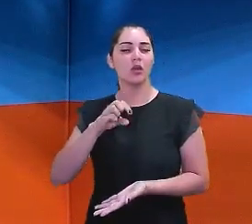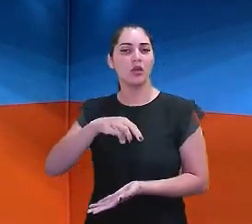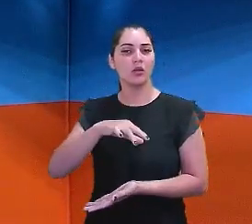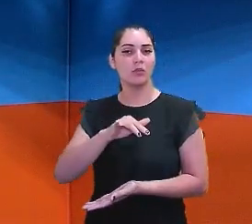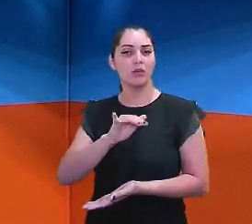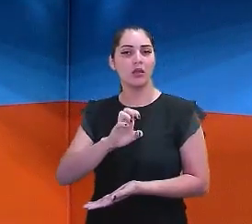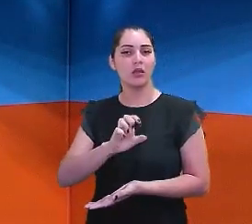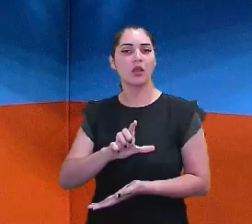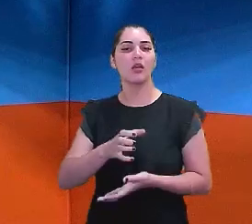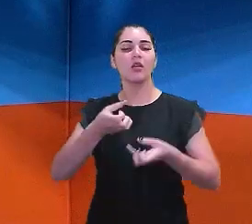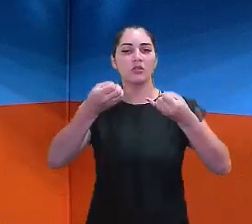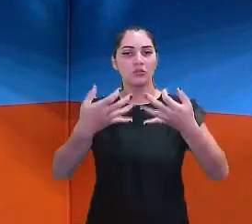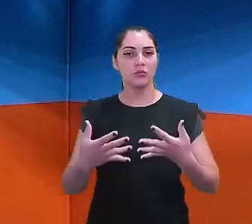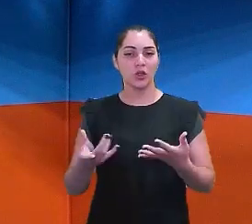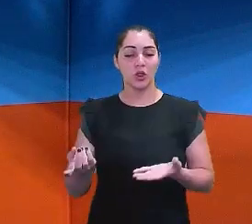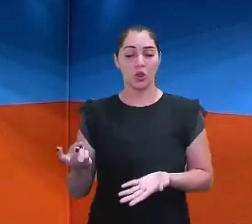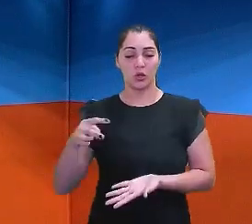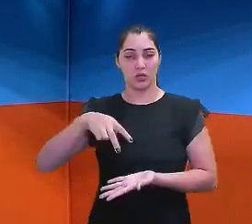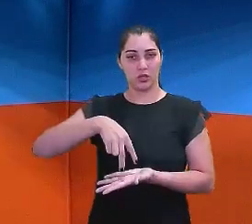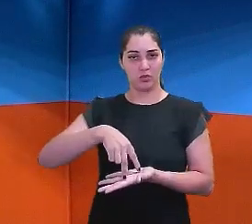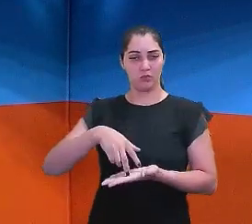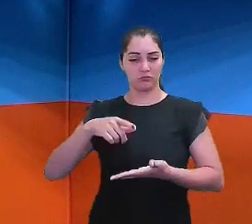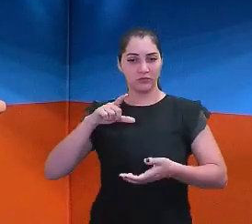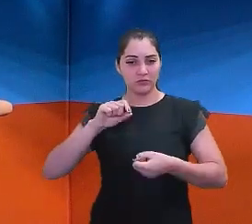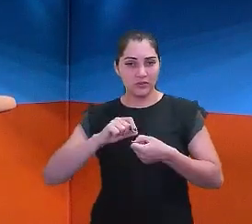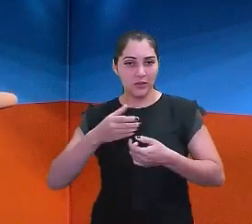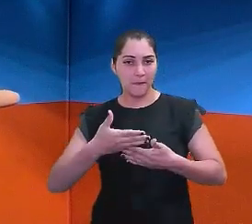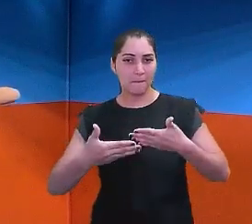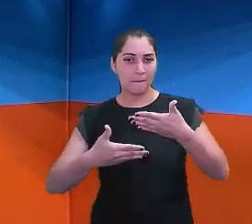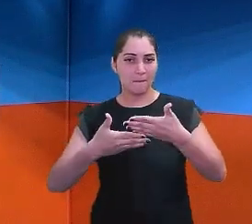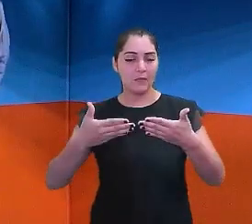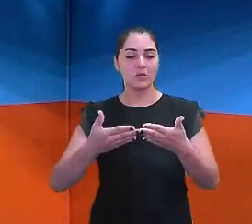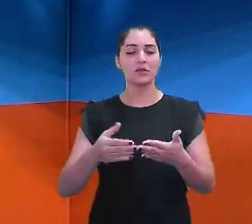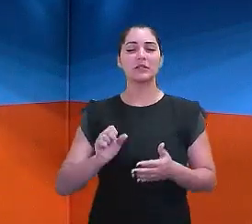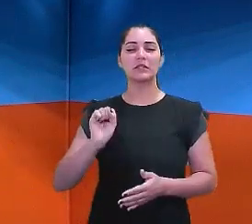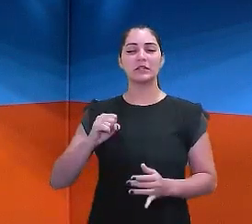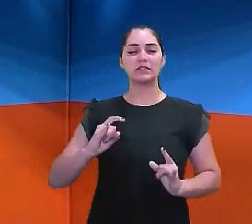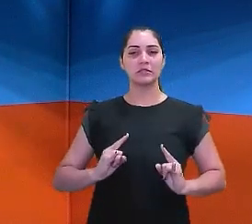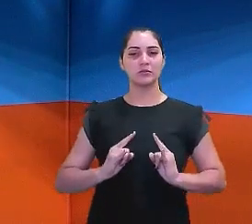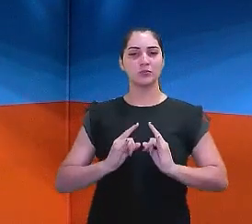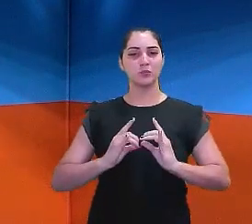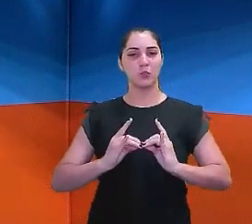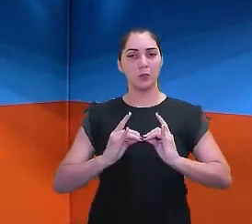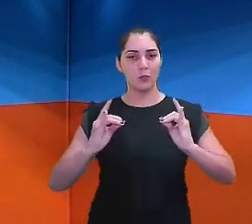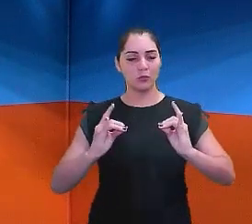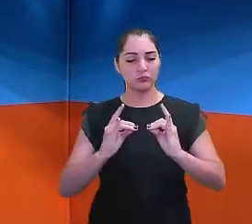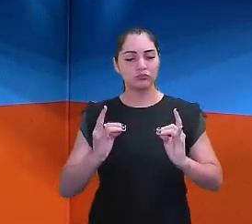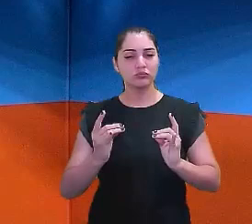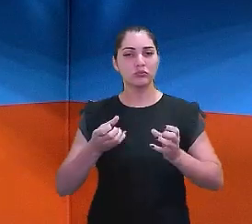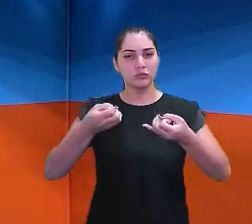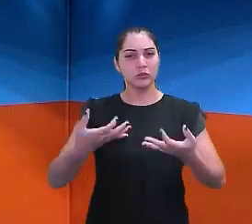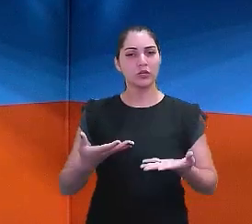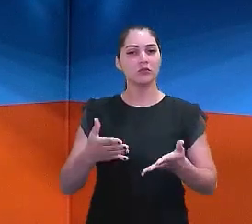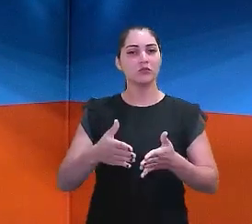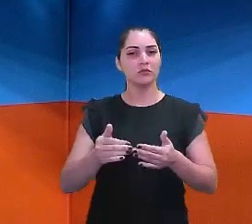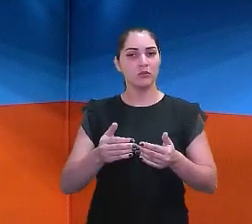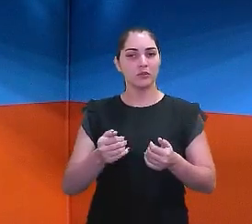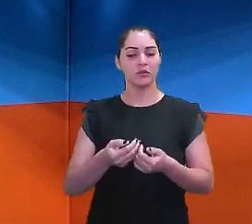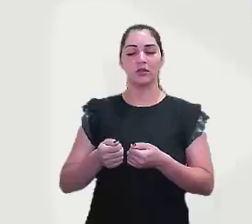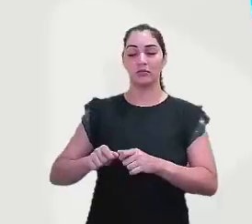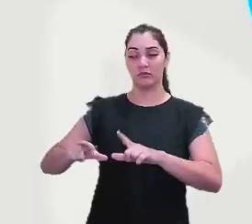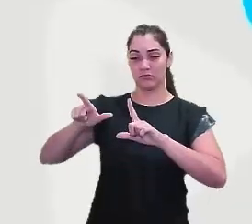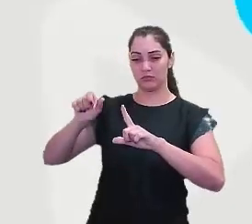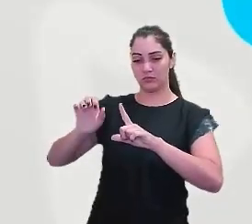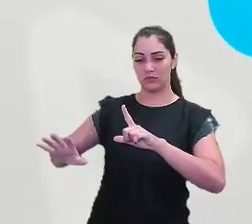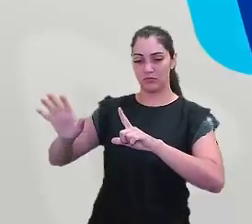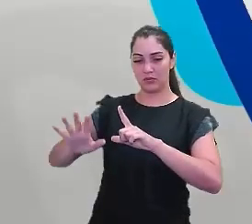muita propriedade. Nós não viemos aqui para construir muros, mas sim para construir pontes. Dito isso, vou pedir justamente para a produção abrir a próxima